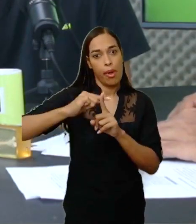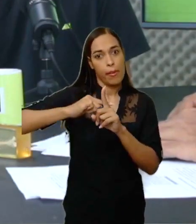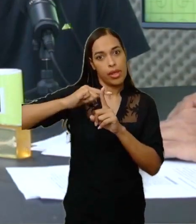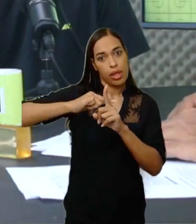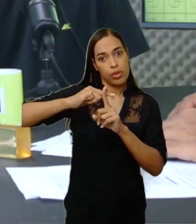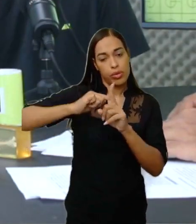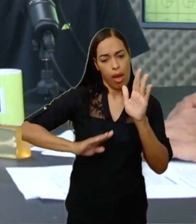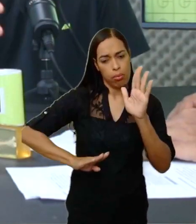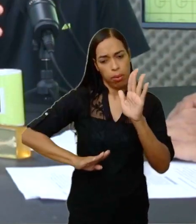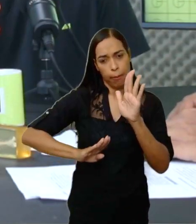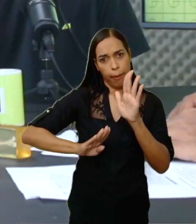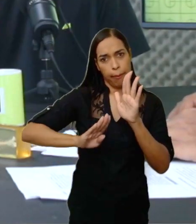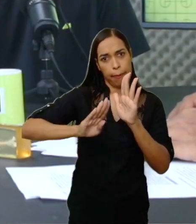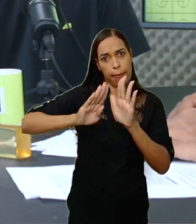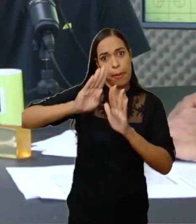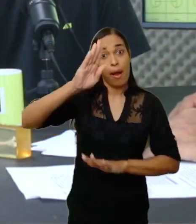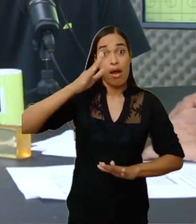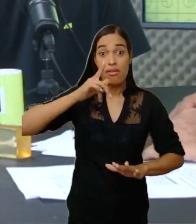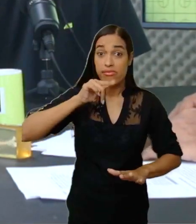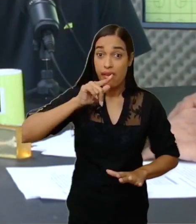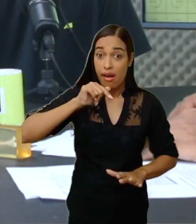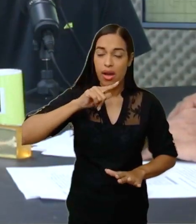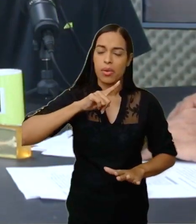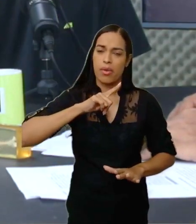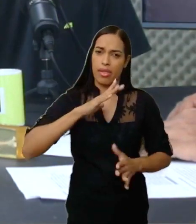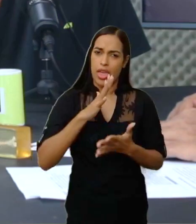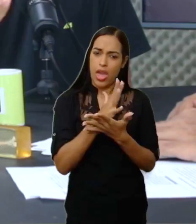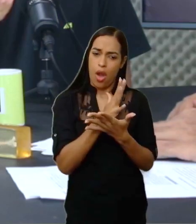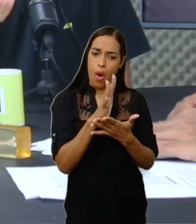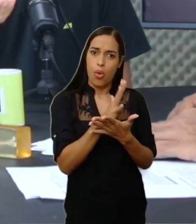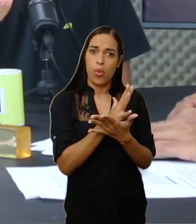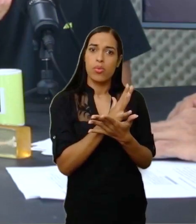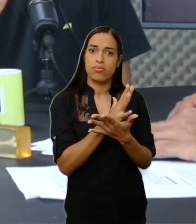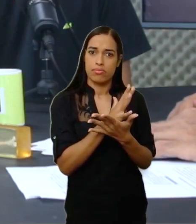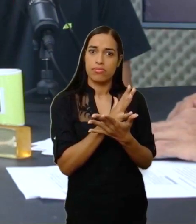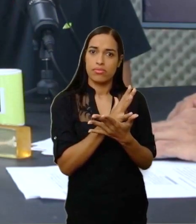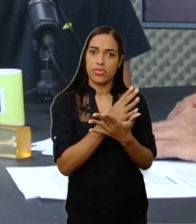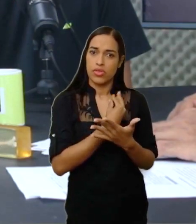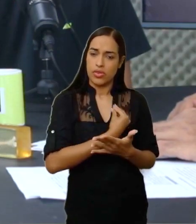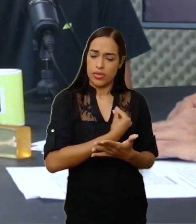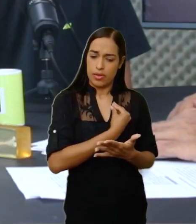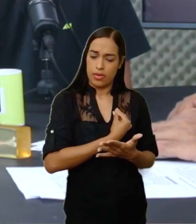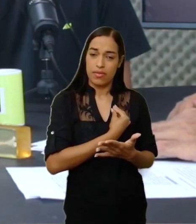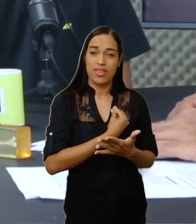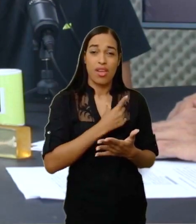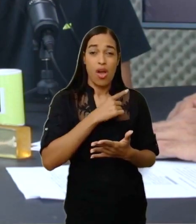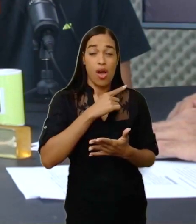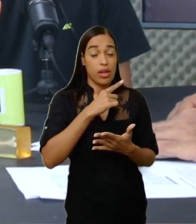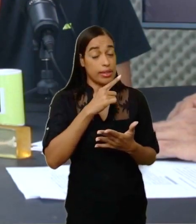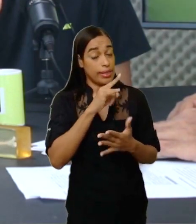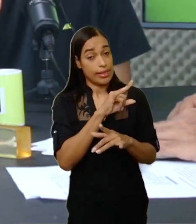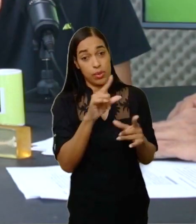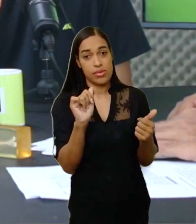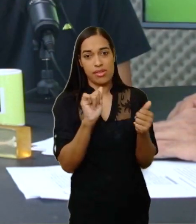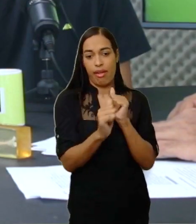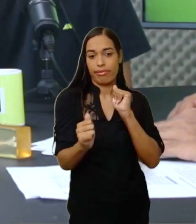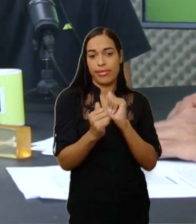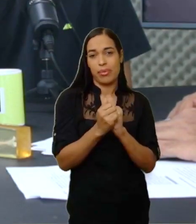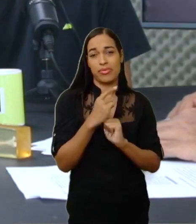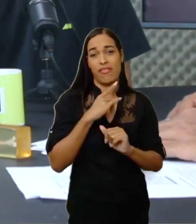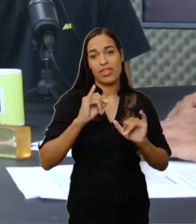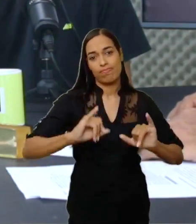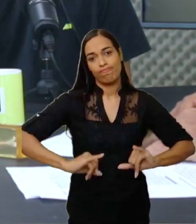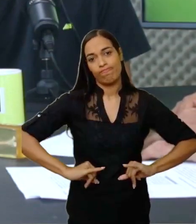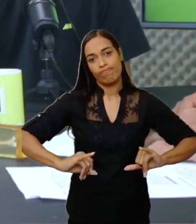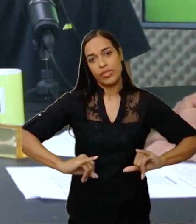do ambiente ali da água, tem alguns organismos que eles não se adaptam. Então, eles vão acabar sofrendo com isso. E